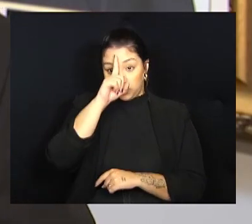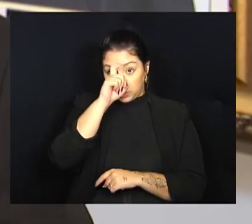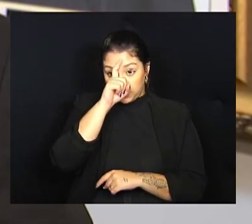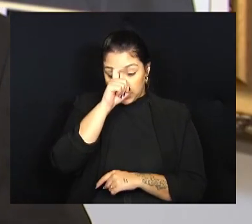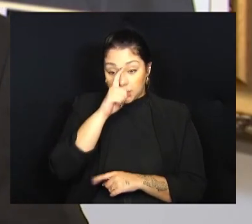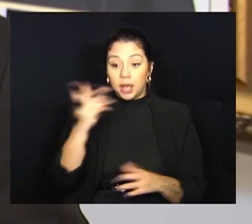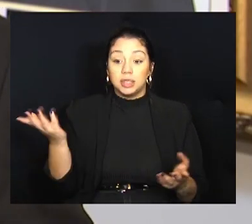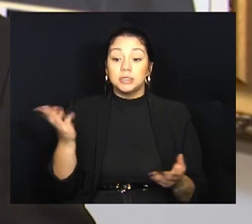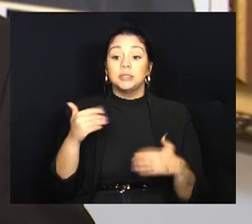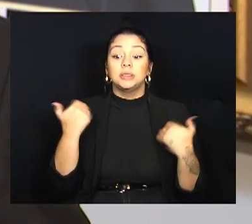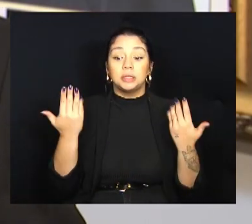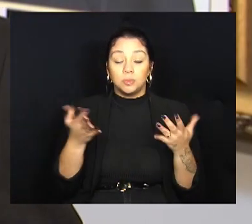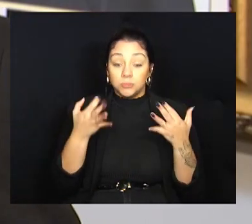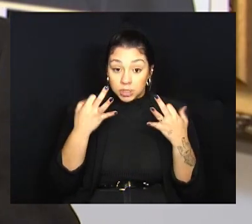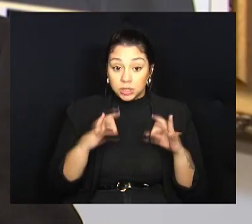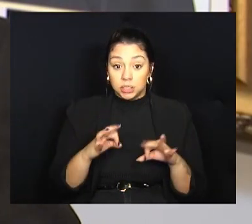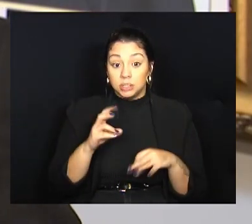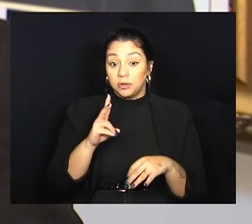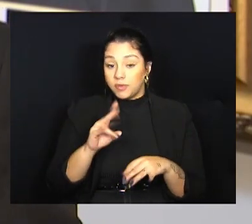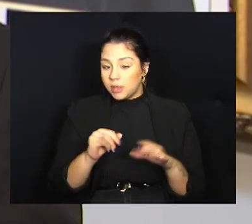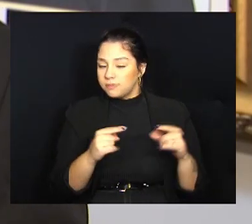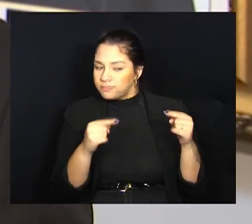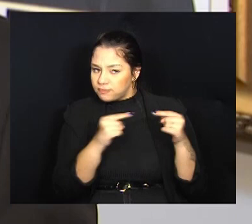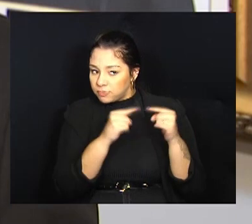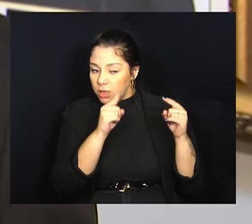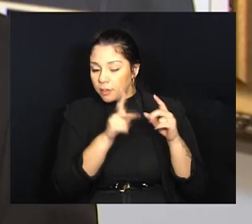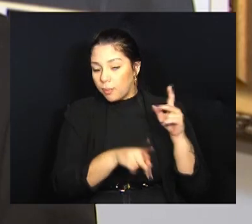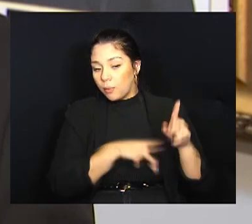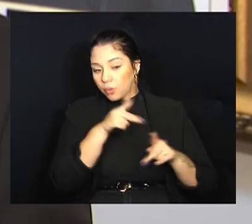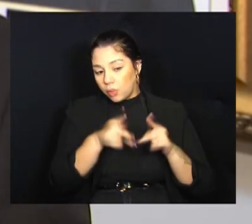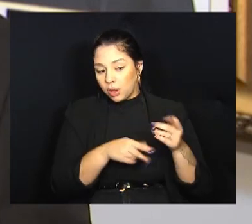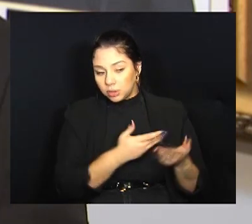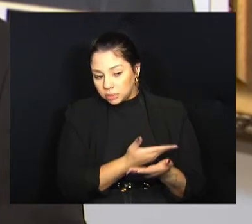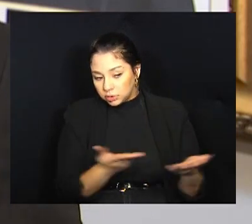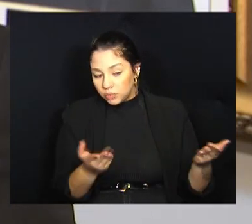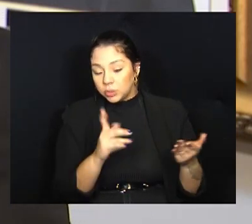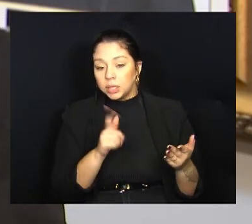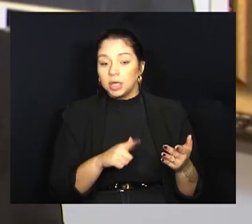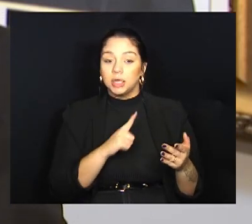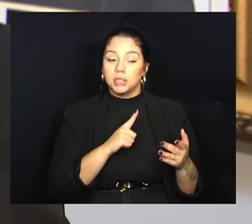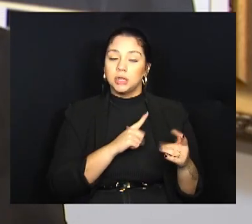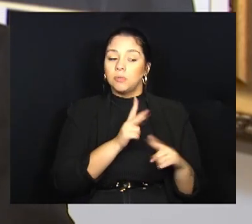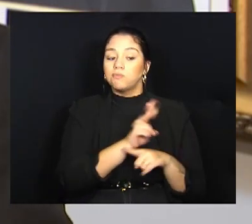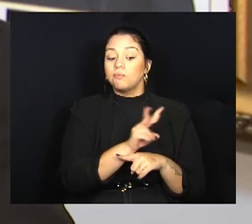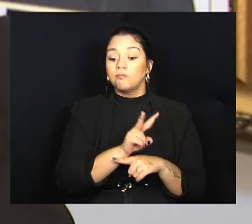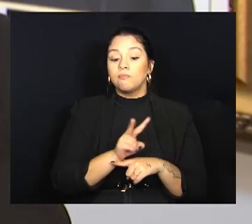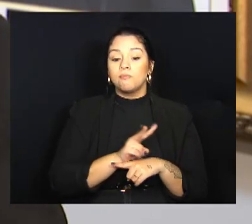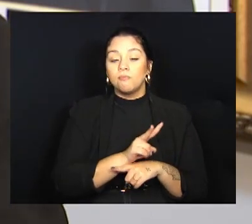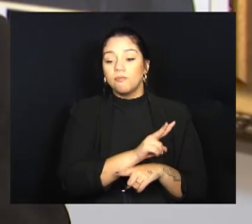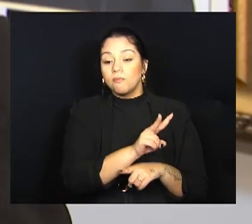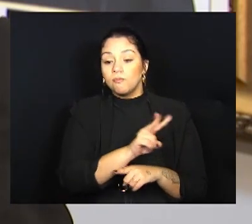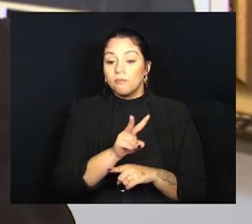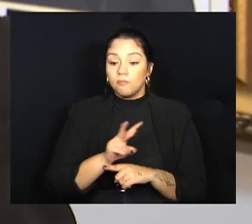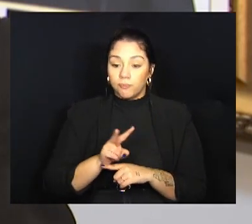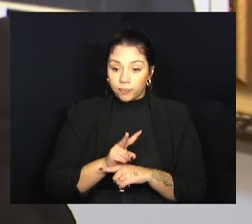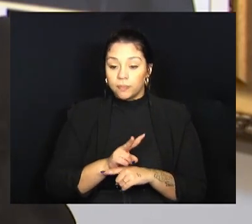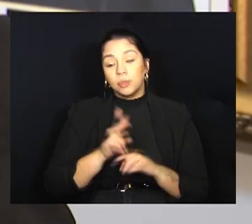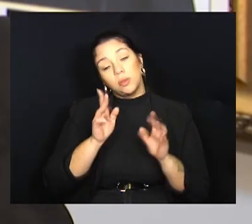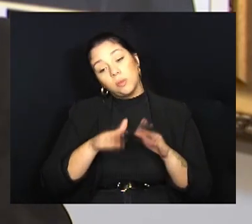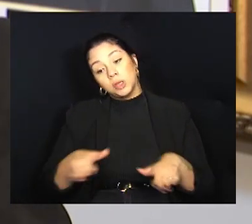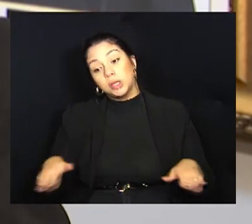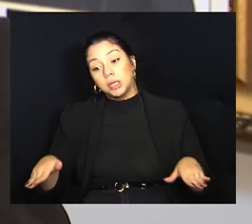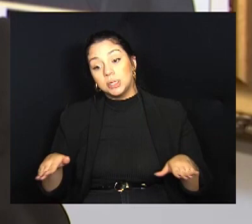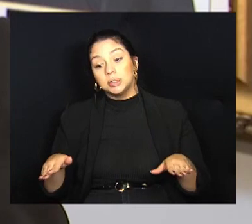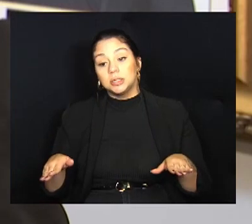com certeza, vai ao encontro, né, da população para ter esse monitoramento de cuidados com as